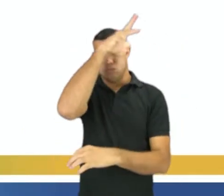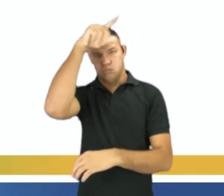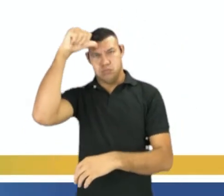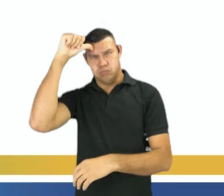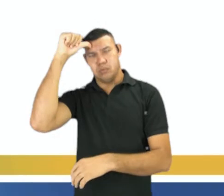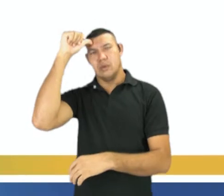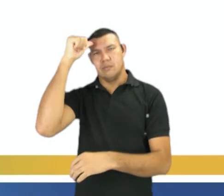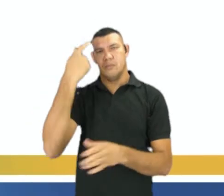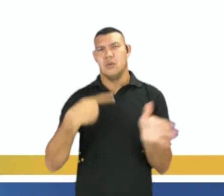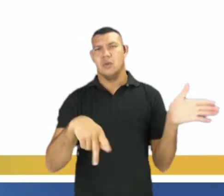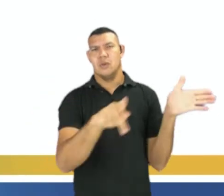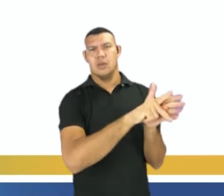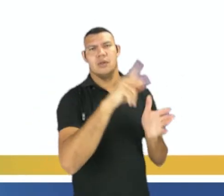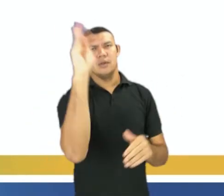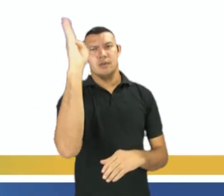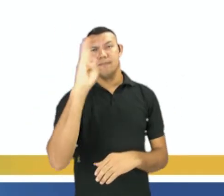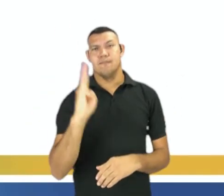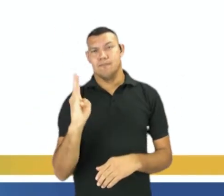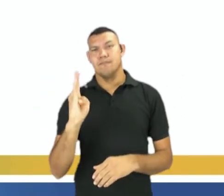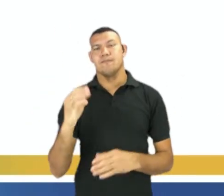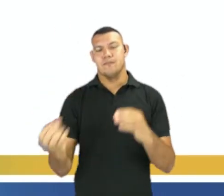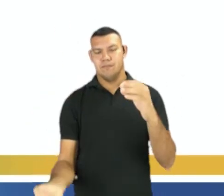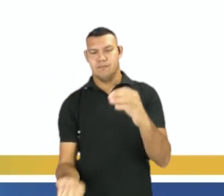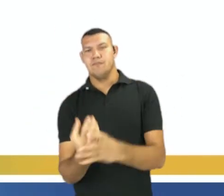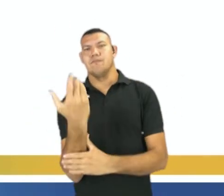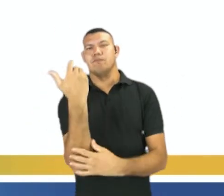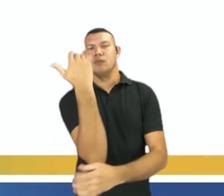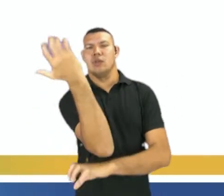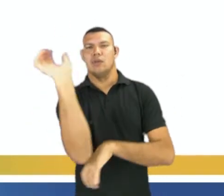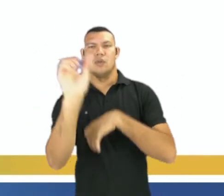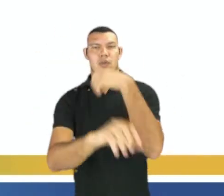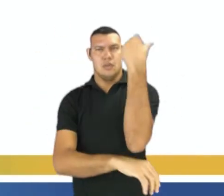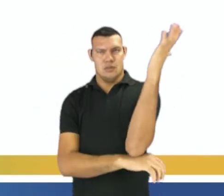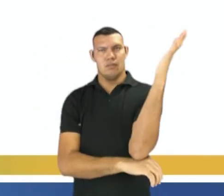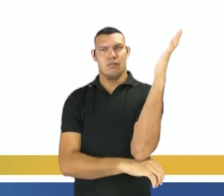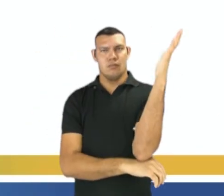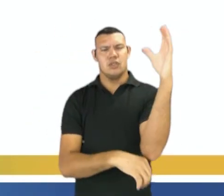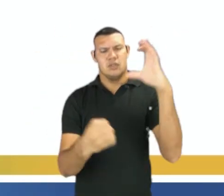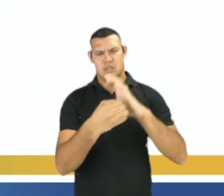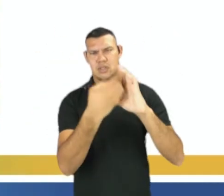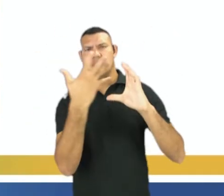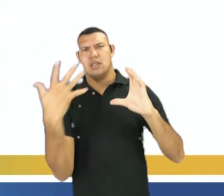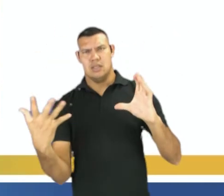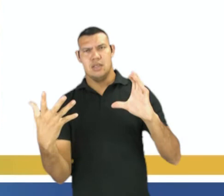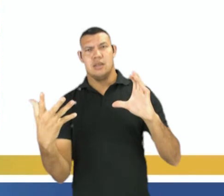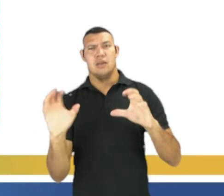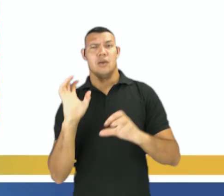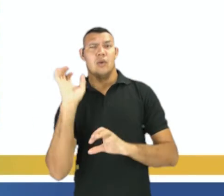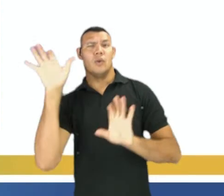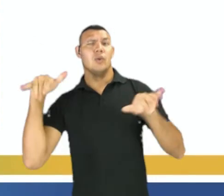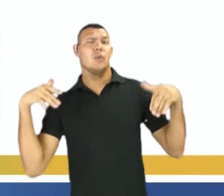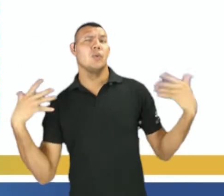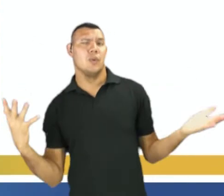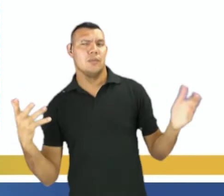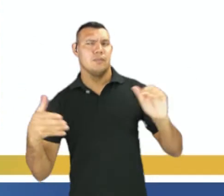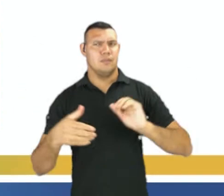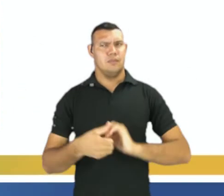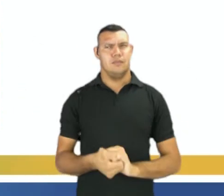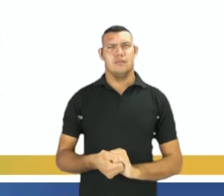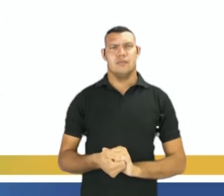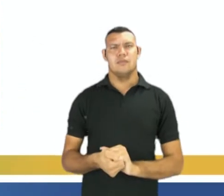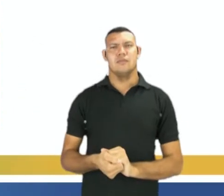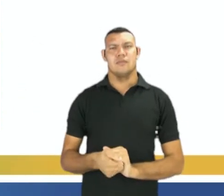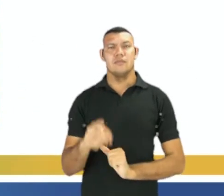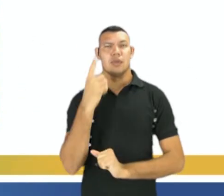está localizada no território brasileiro, né, e que tem uma característica diferente do clima. E o clima predominante da floresta amazônica,